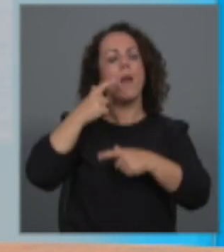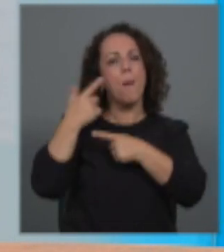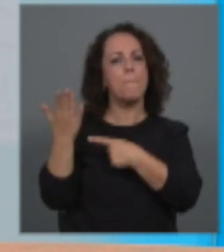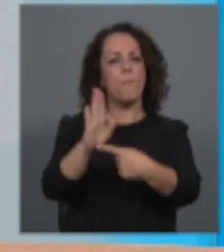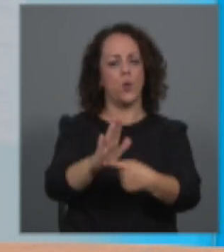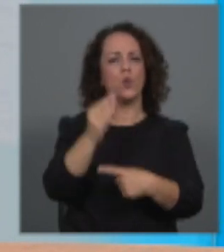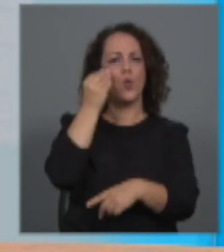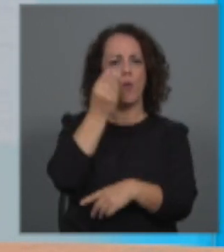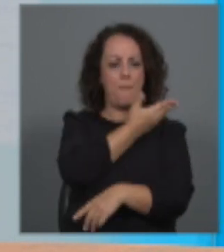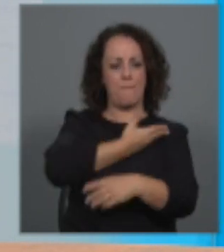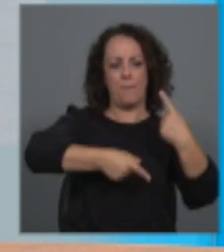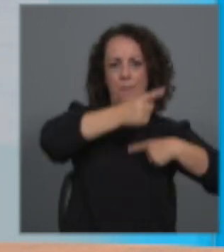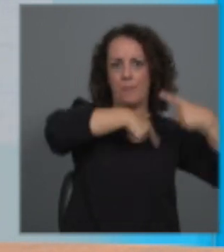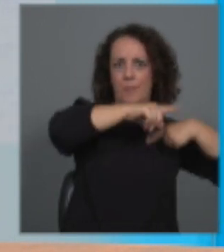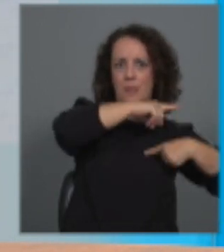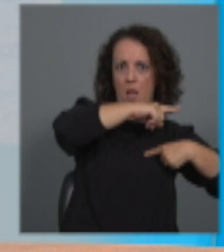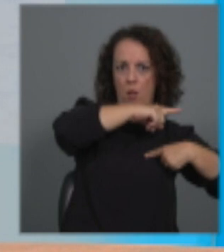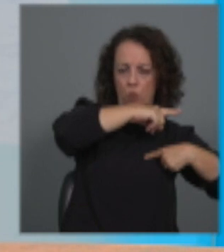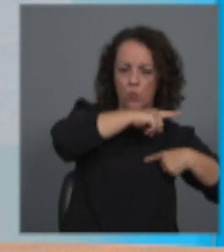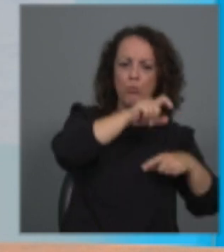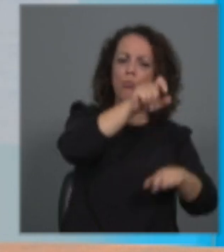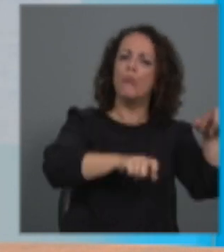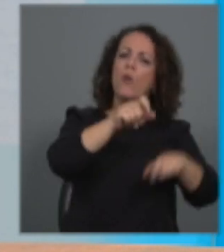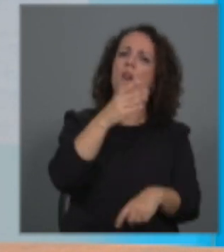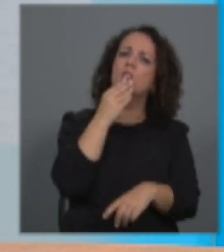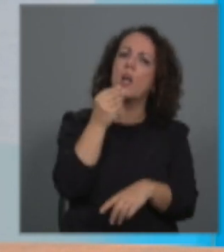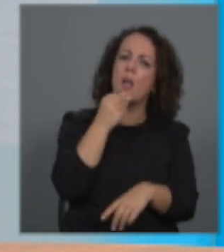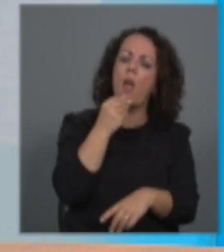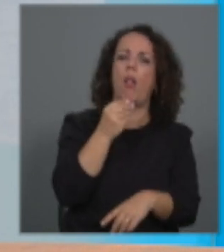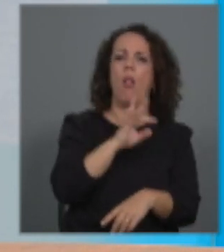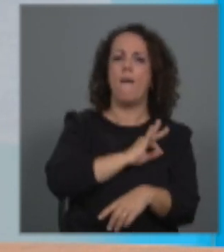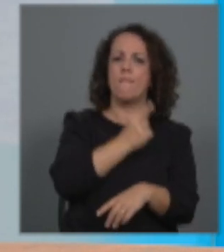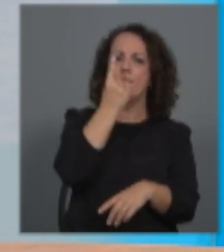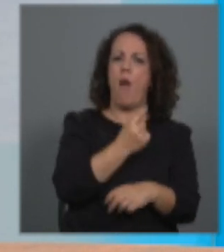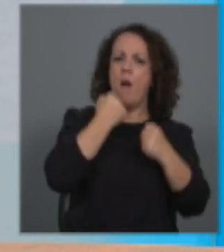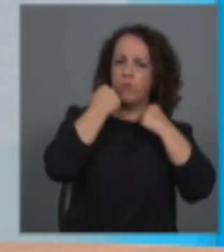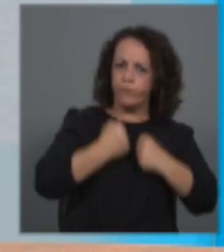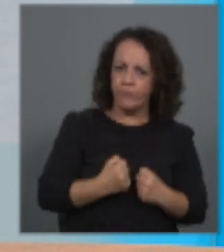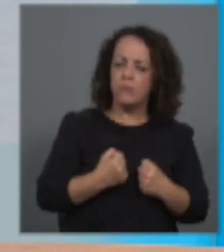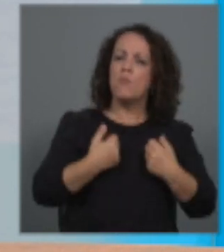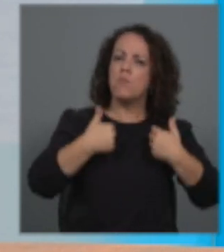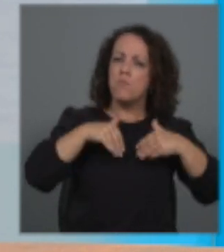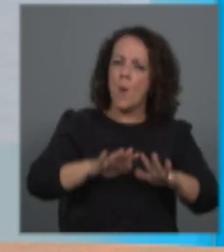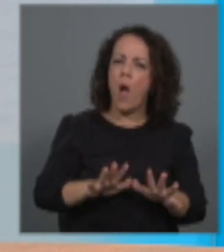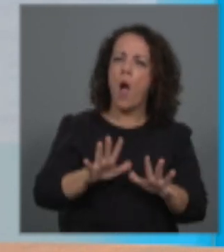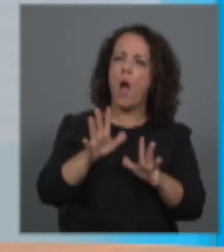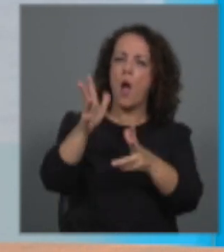todo um passado em que o povo de Israel, pela sua fé, foi captando